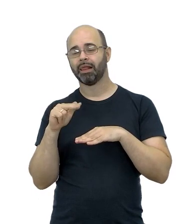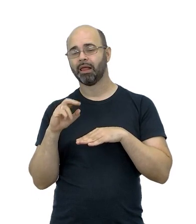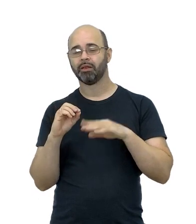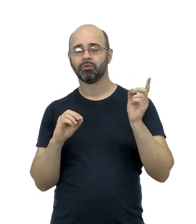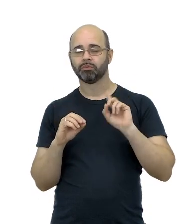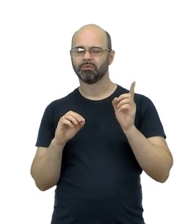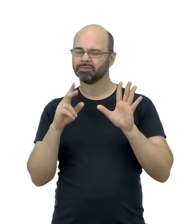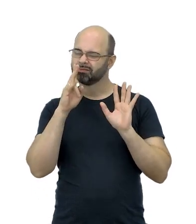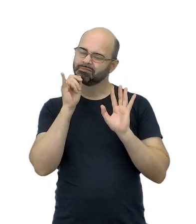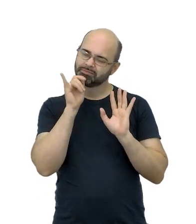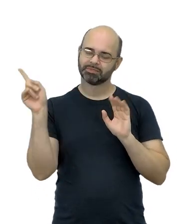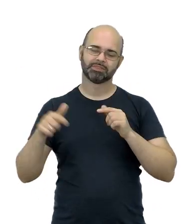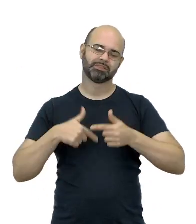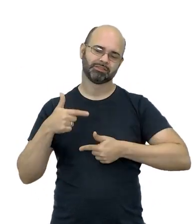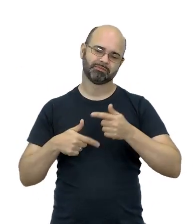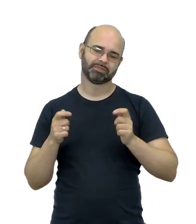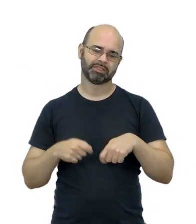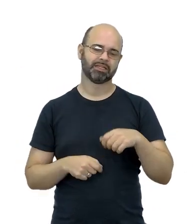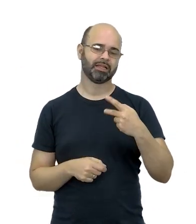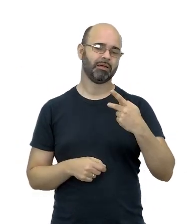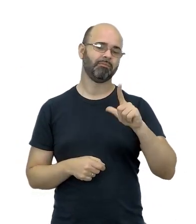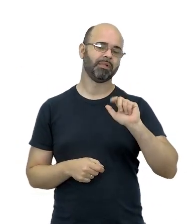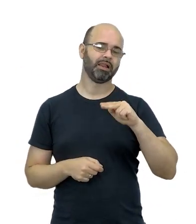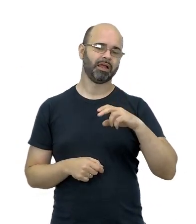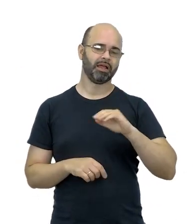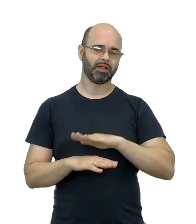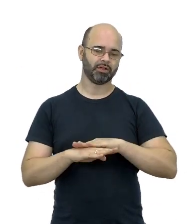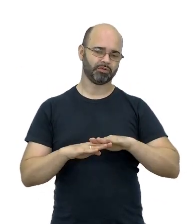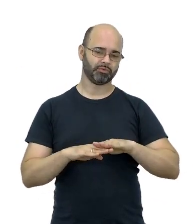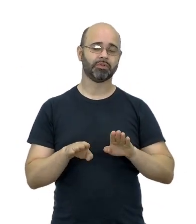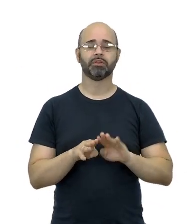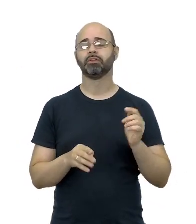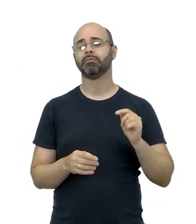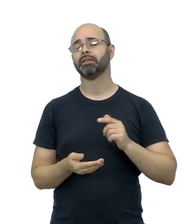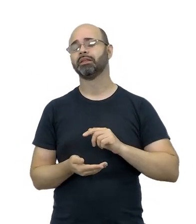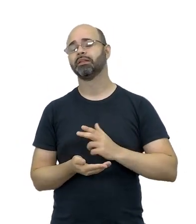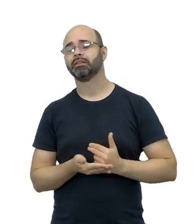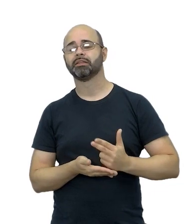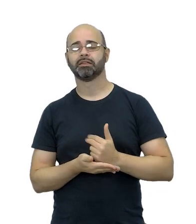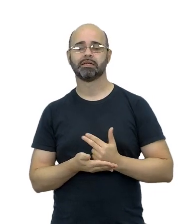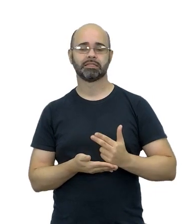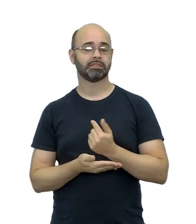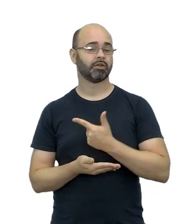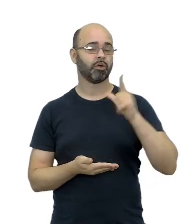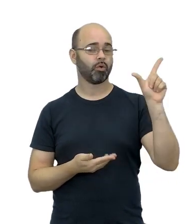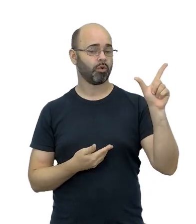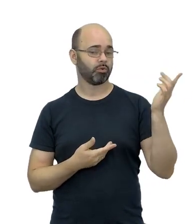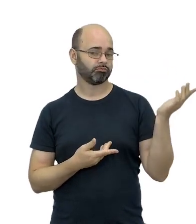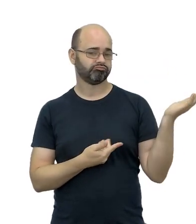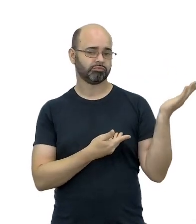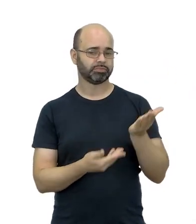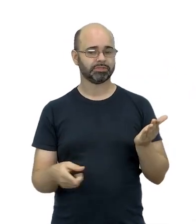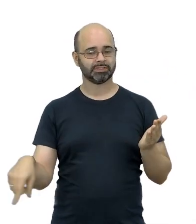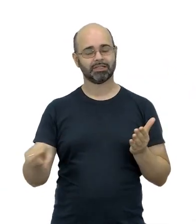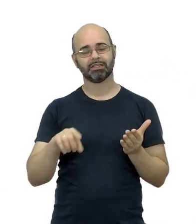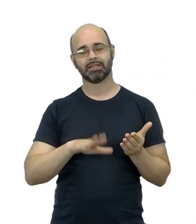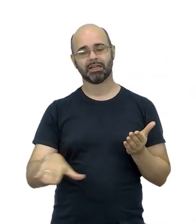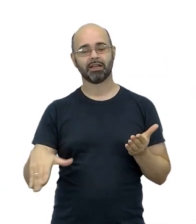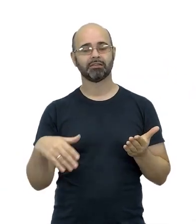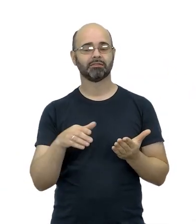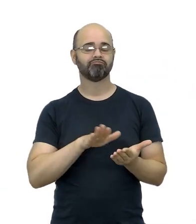uma figura plana. Como também eu poderia trazer aqui desenhos, né, de figuras que as crianças poderiam estar